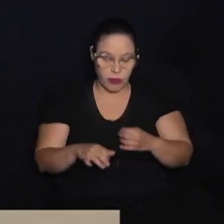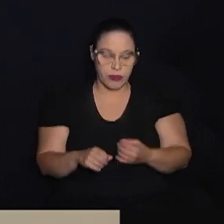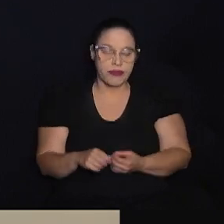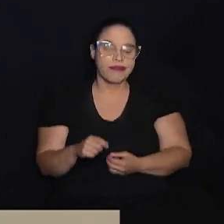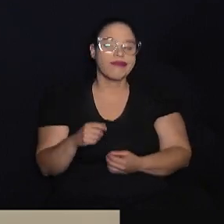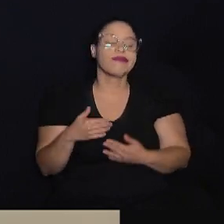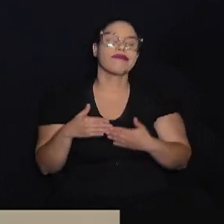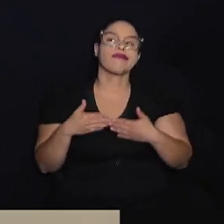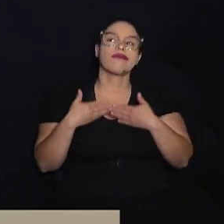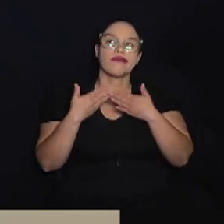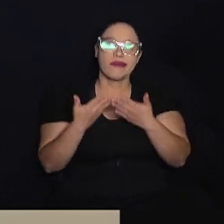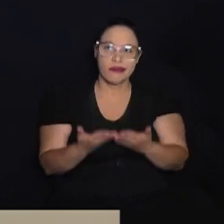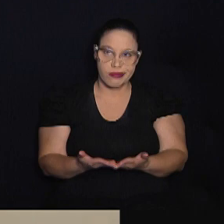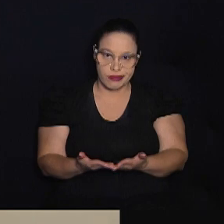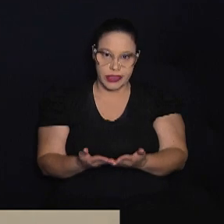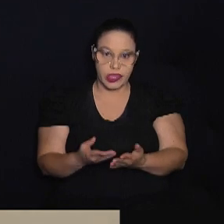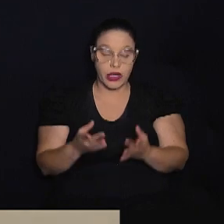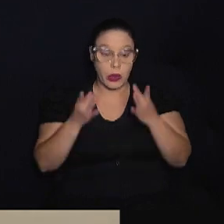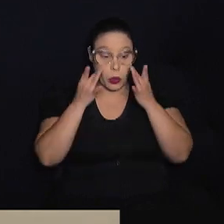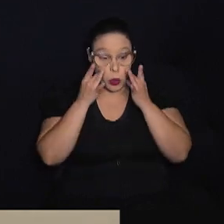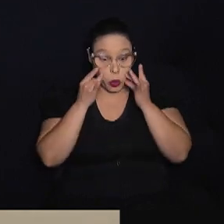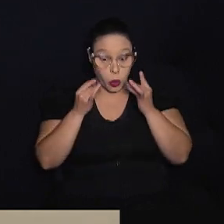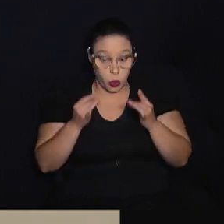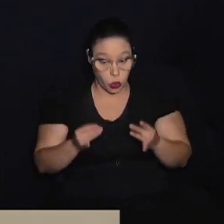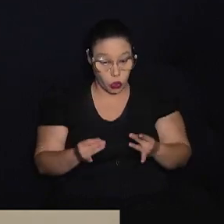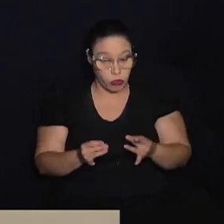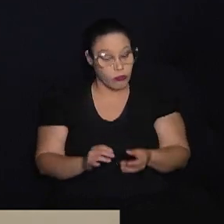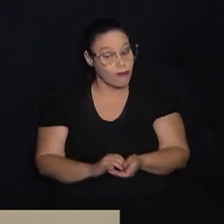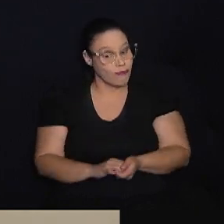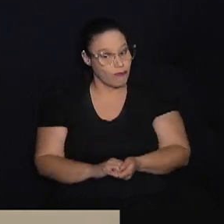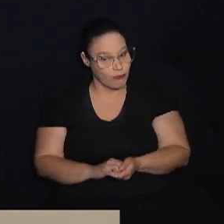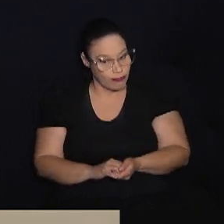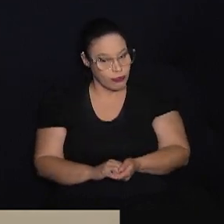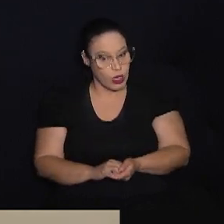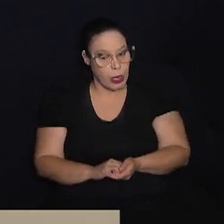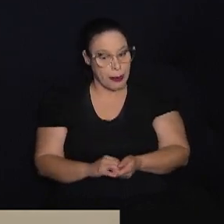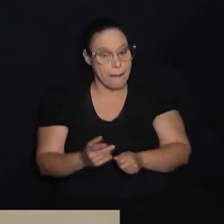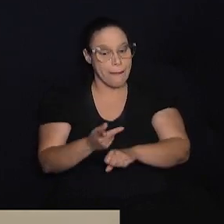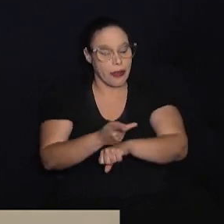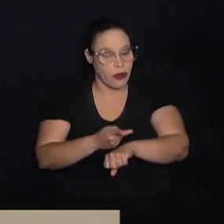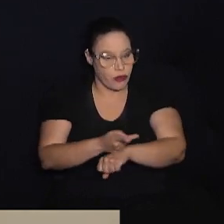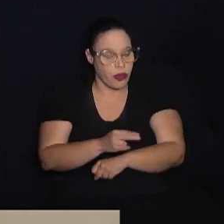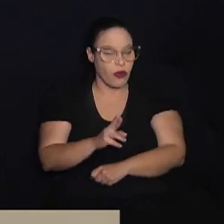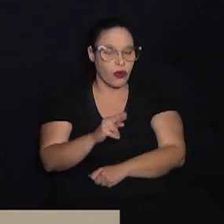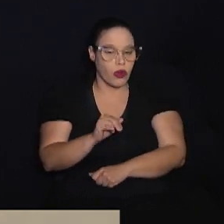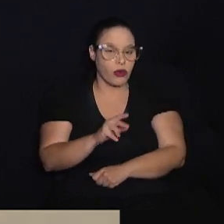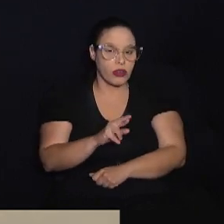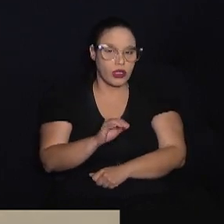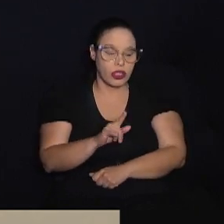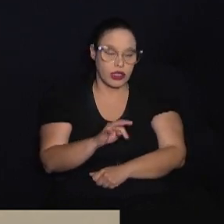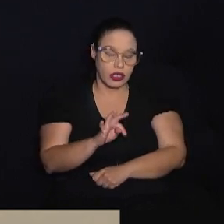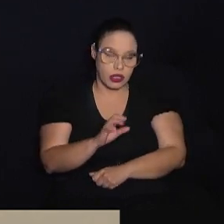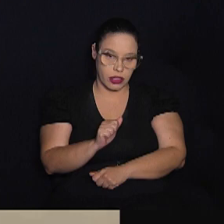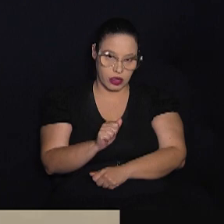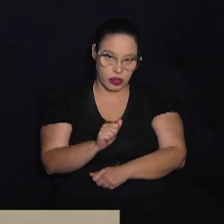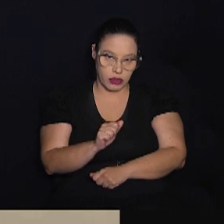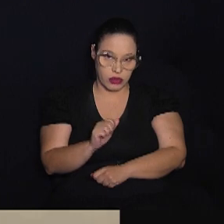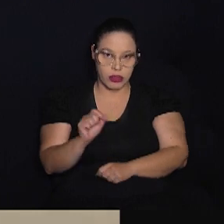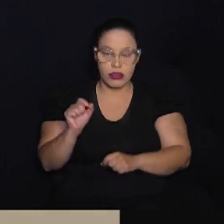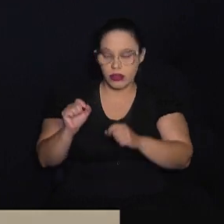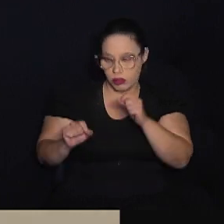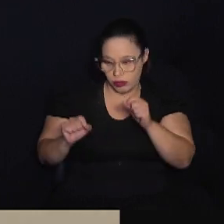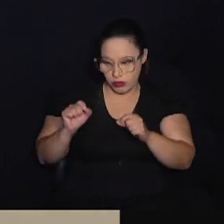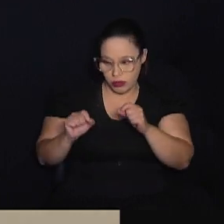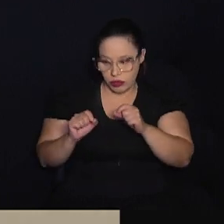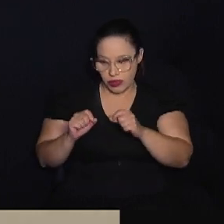também vai chamar mais atenção. E aí vai ter que procurar o urologista. Eu acho que é mais ou menos isso,